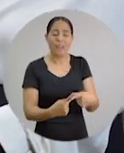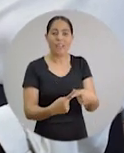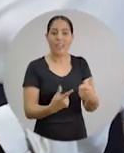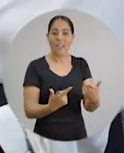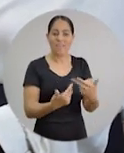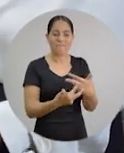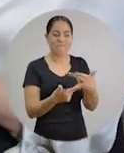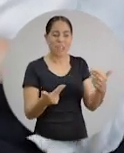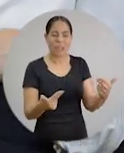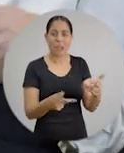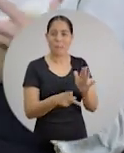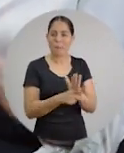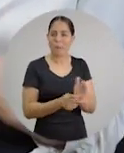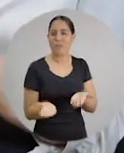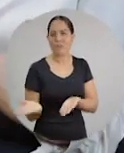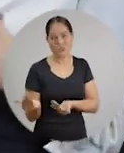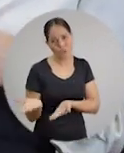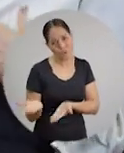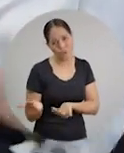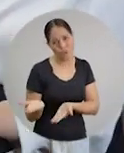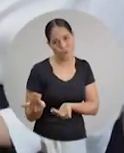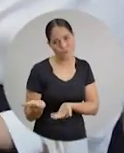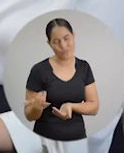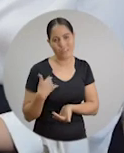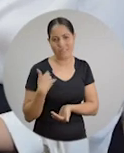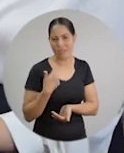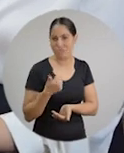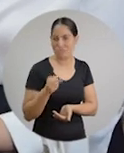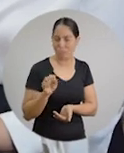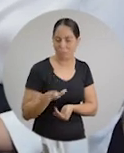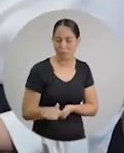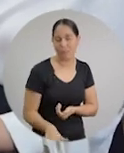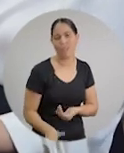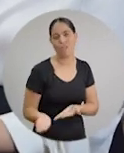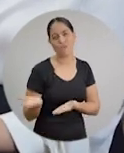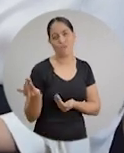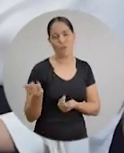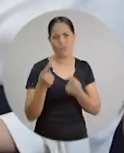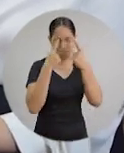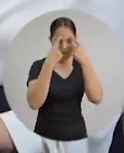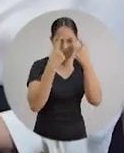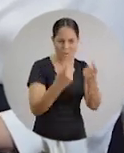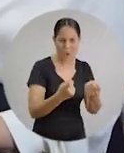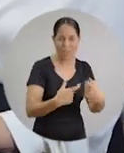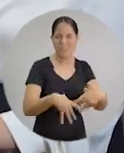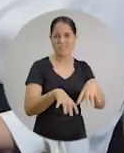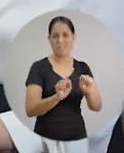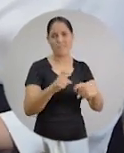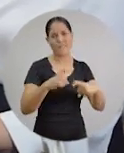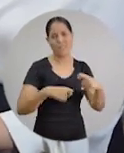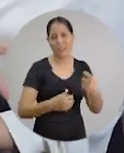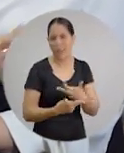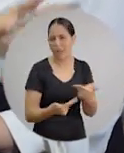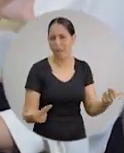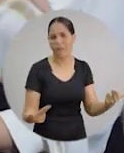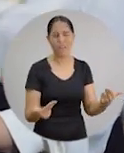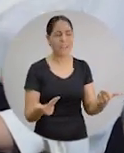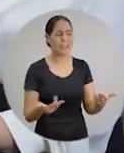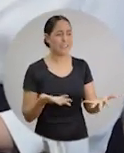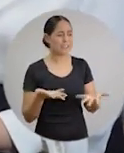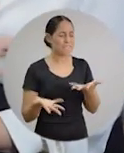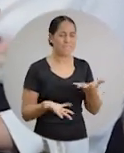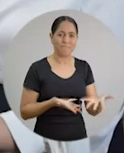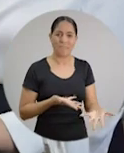tratando ainda de situações de infância, vítimas de violência. Então, é muito importante